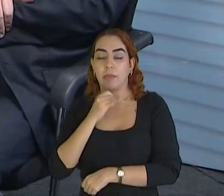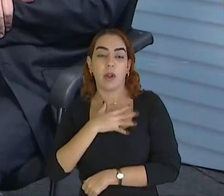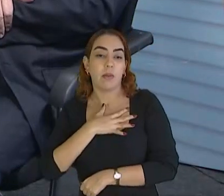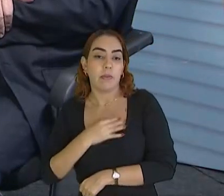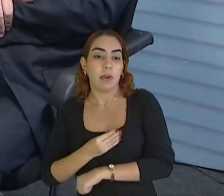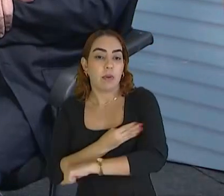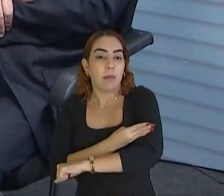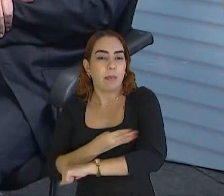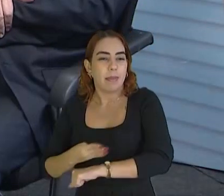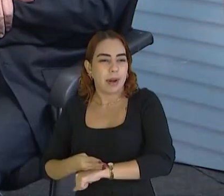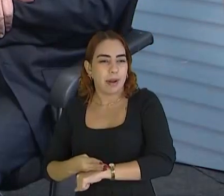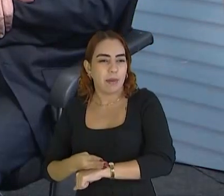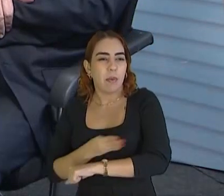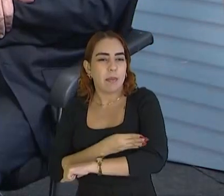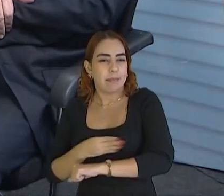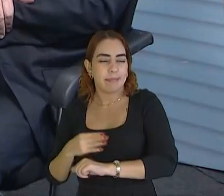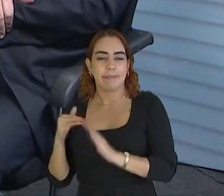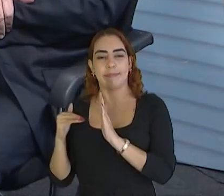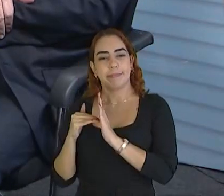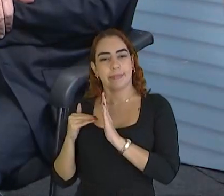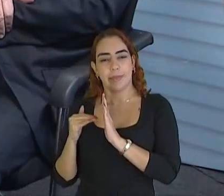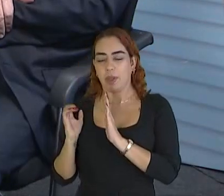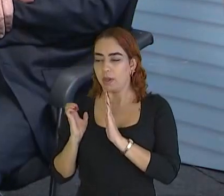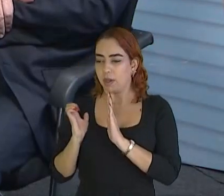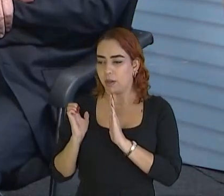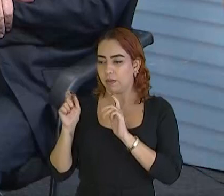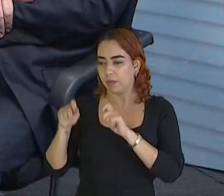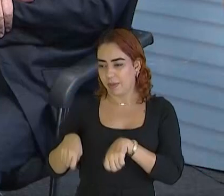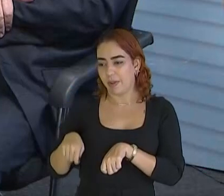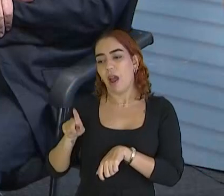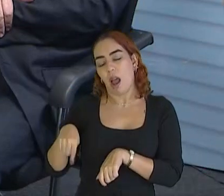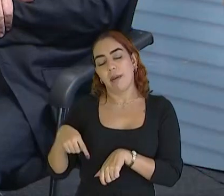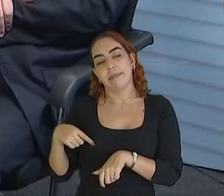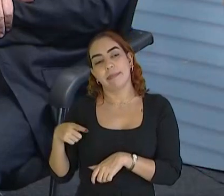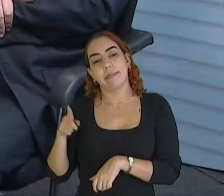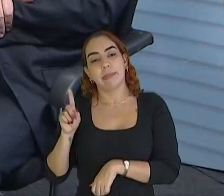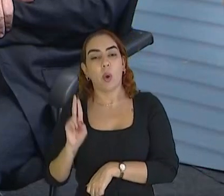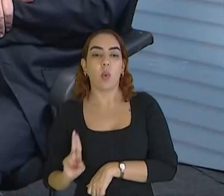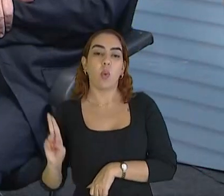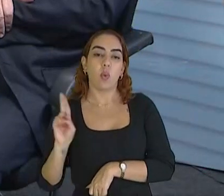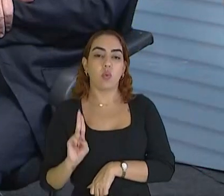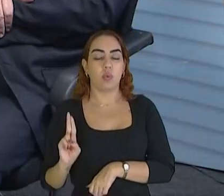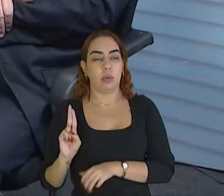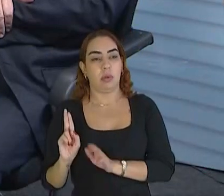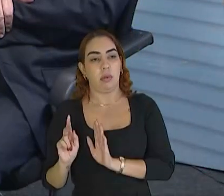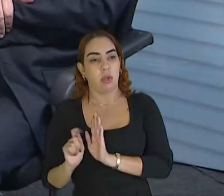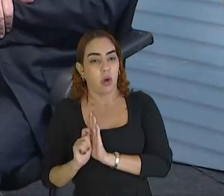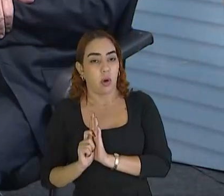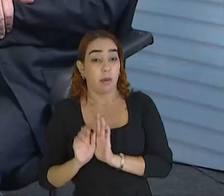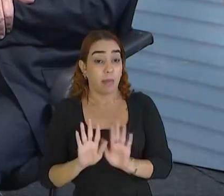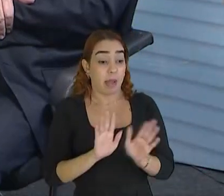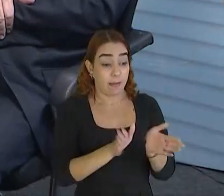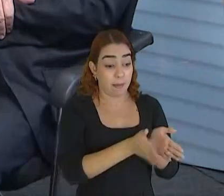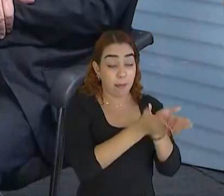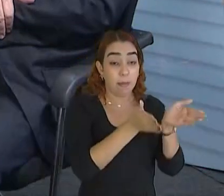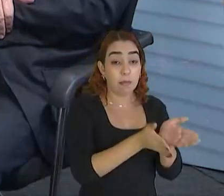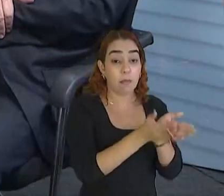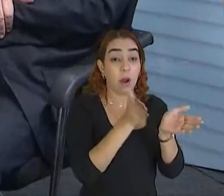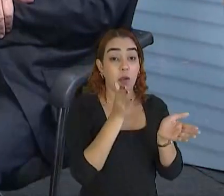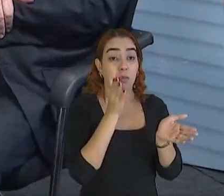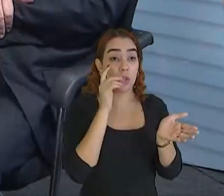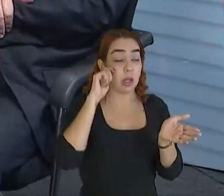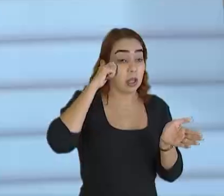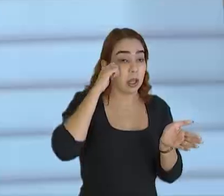classe média portando... ele era tratado como usuário. O filho negro pobre da periferia portando a